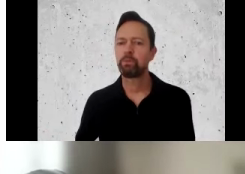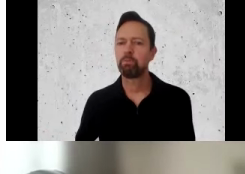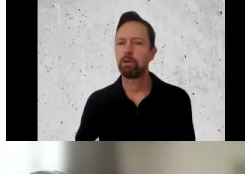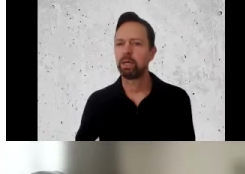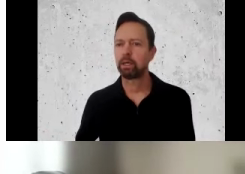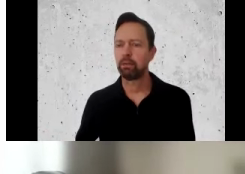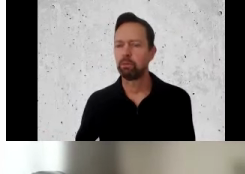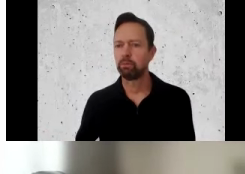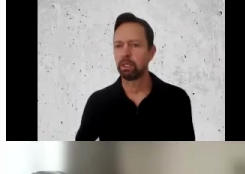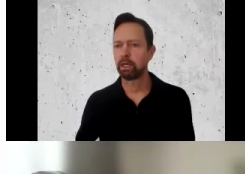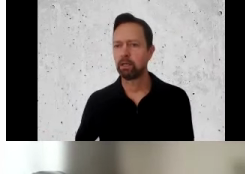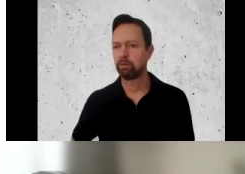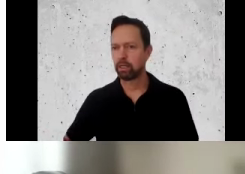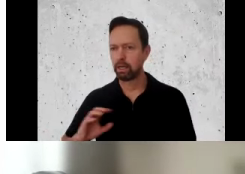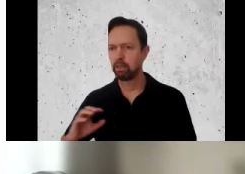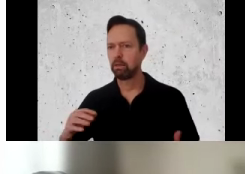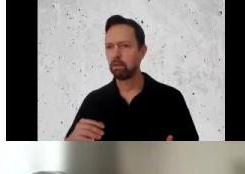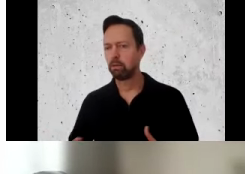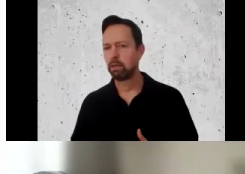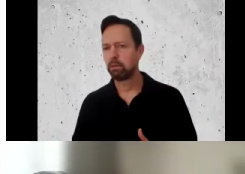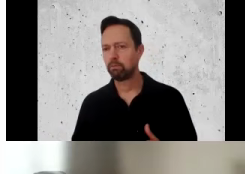então opte pelo mercado. O mercado